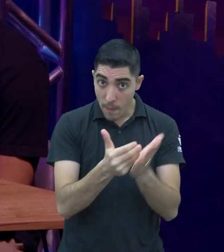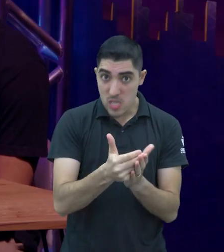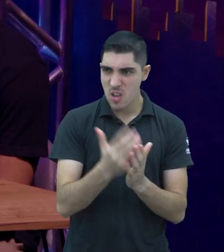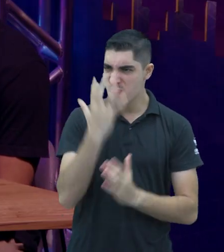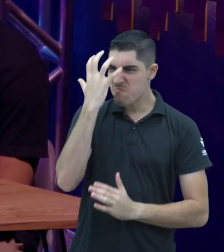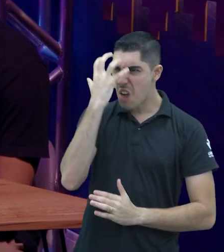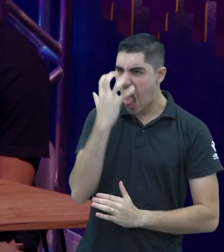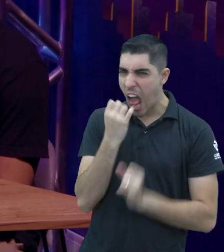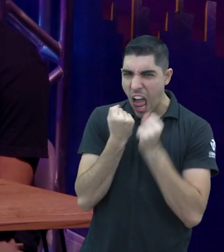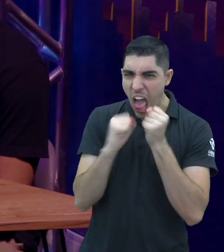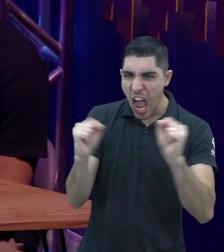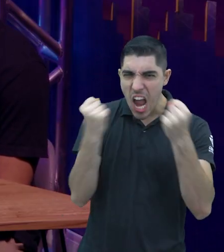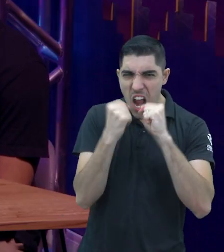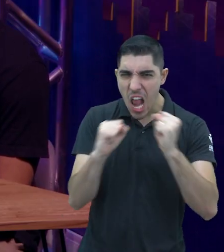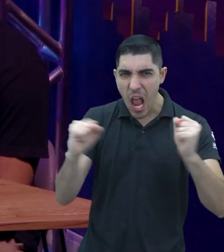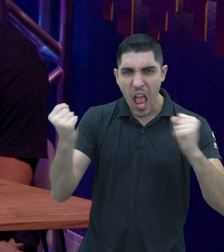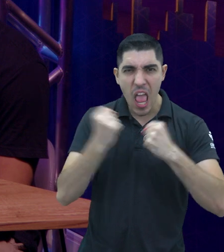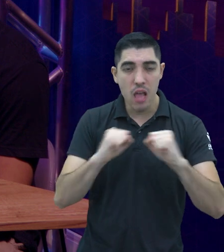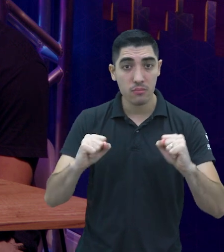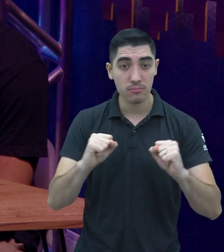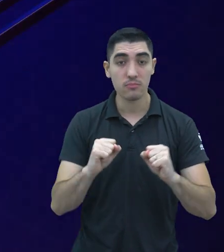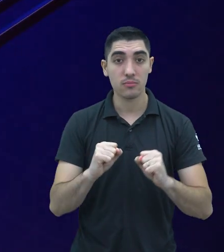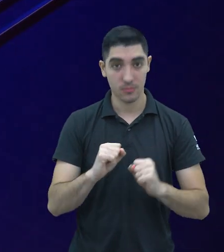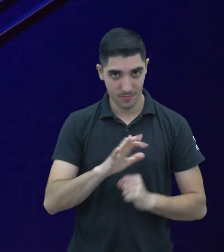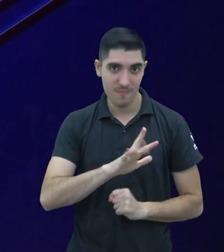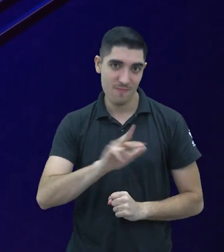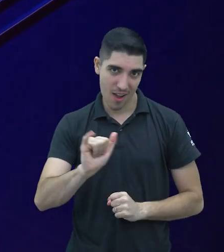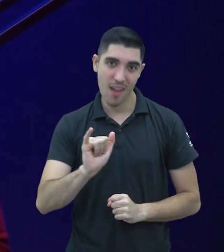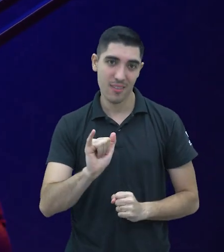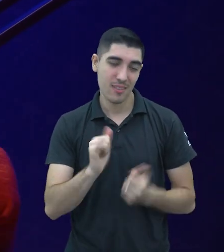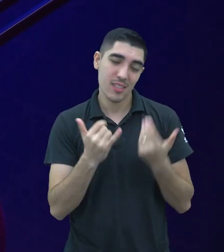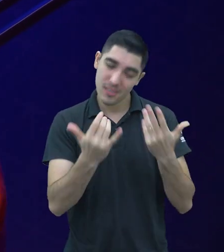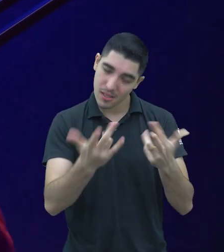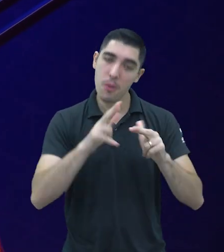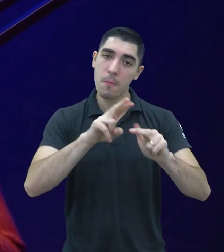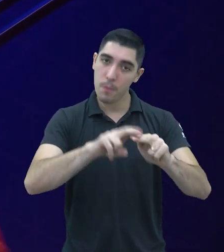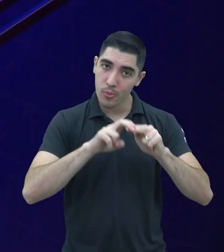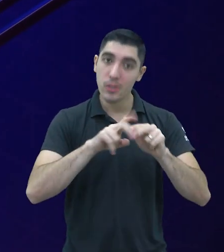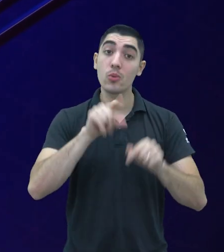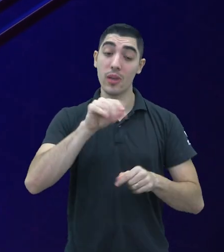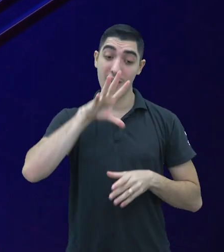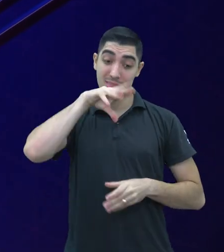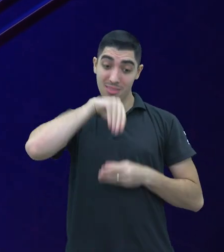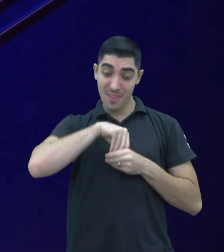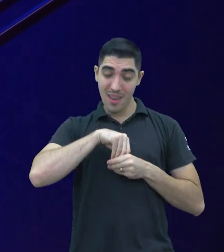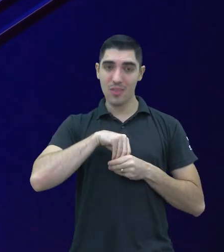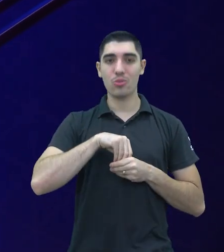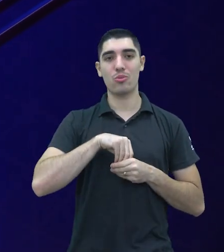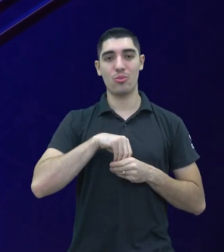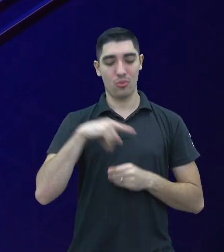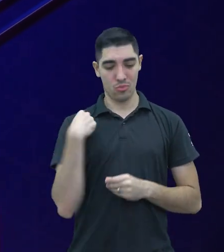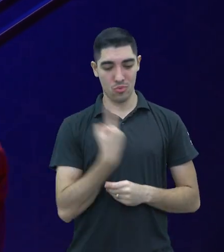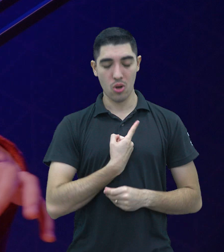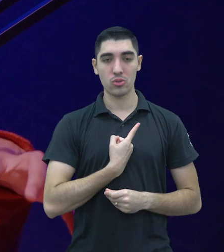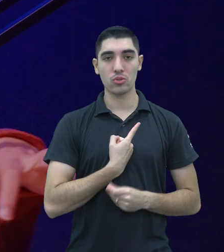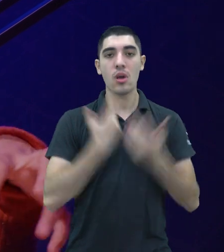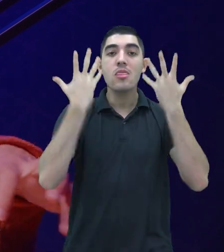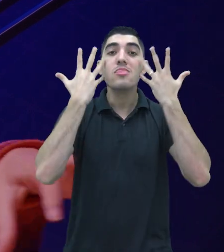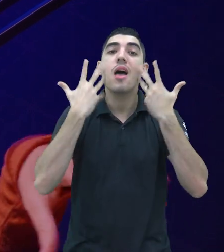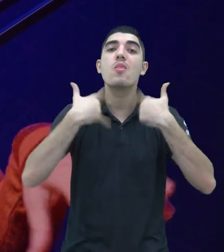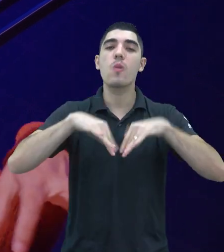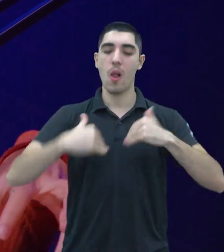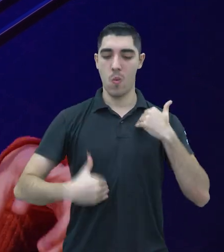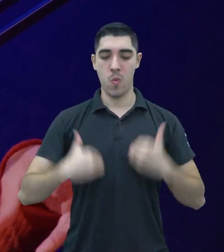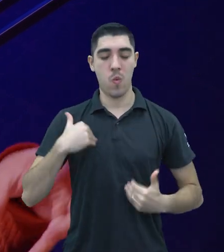vai se tornar agressivo. Então, a gente tem toda essa questão que nasce da nossa natureza, mas que